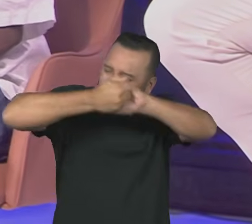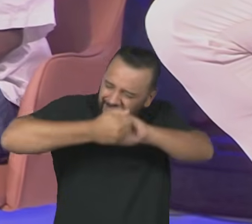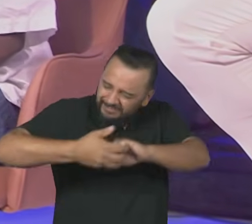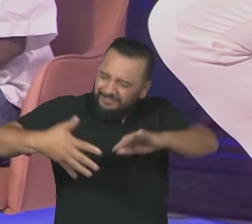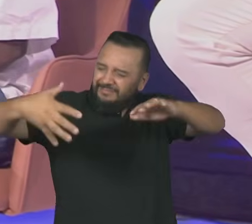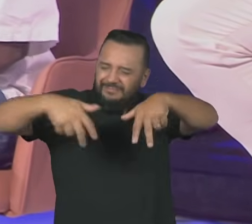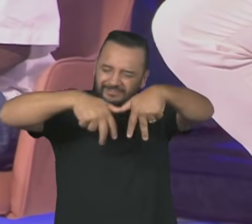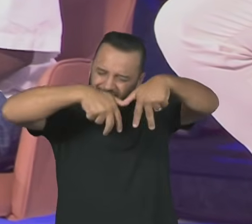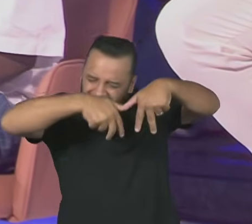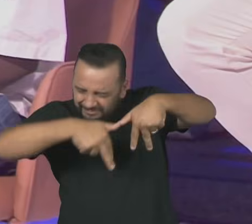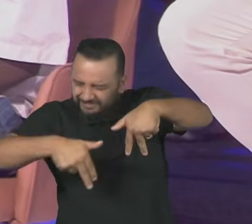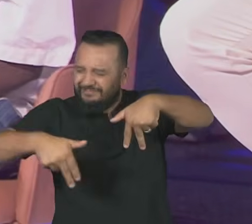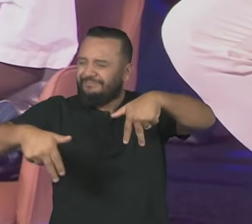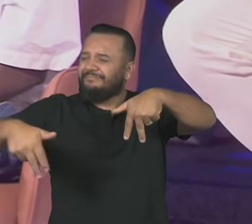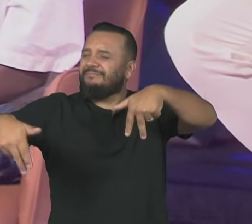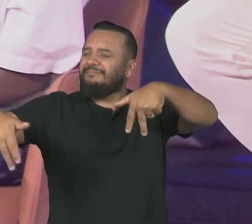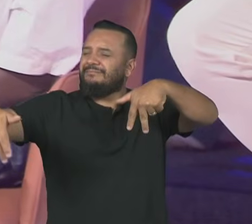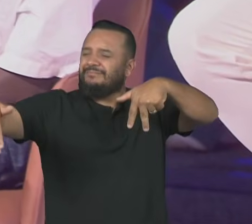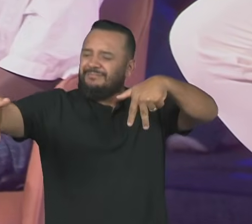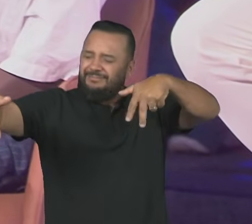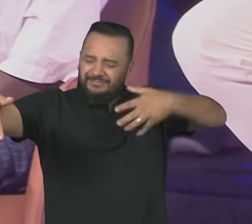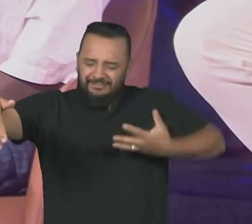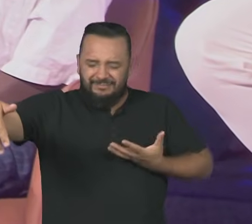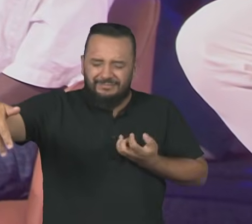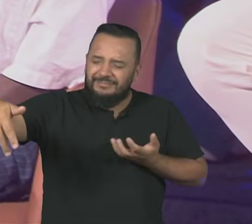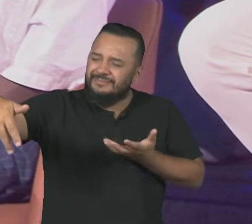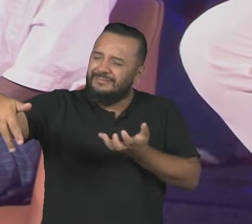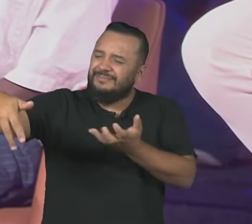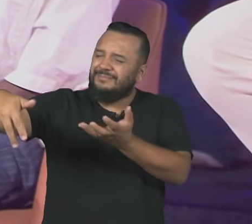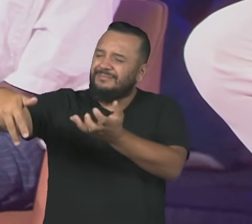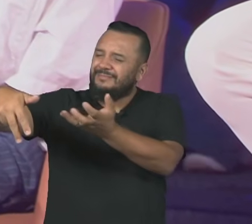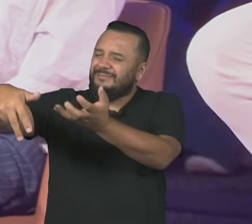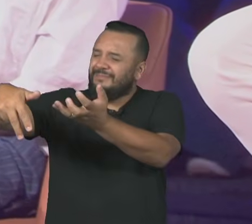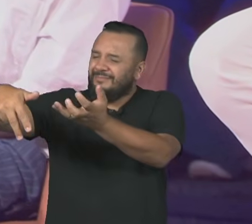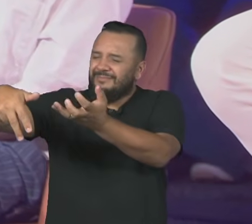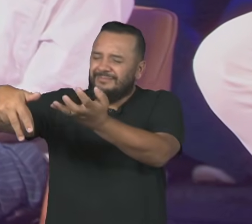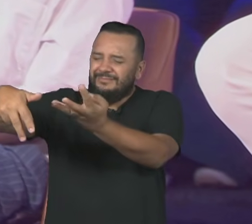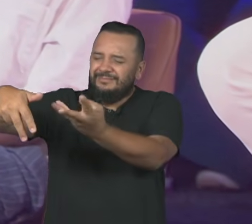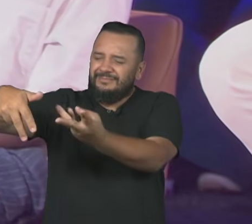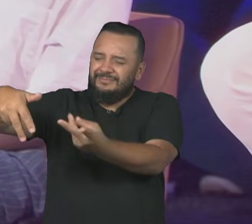largou. Te dei meu coração, desperdiçou.